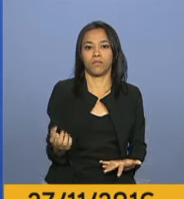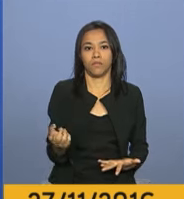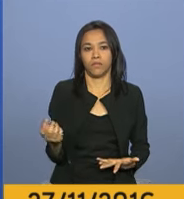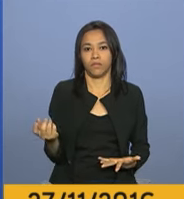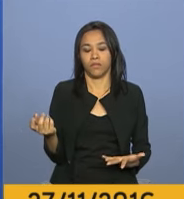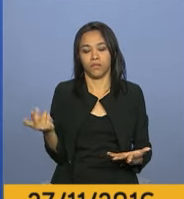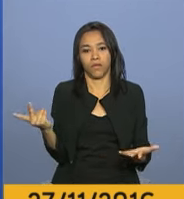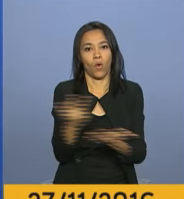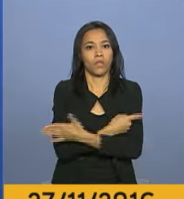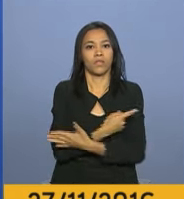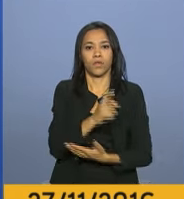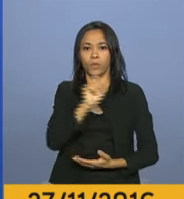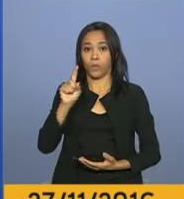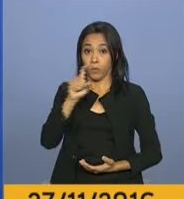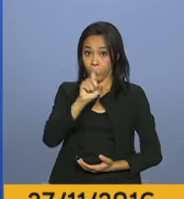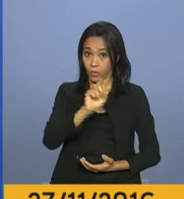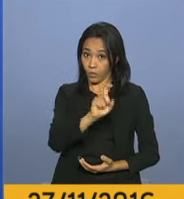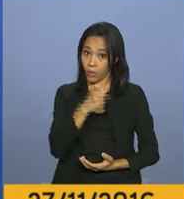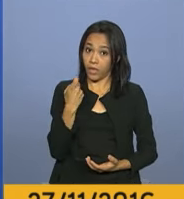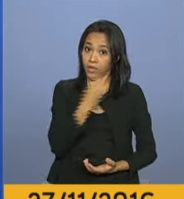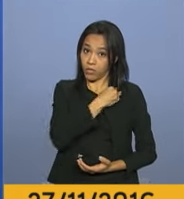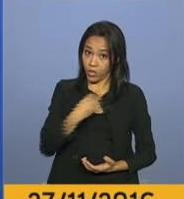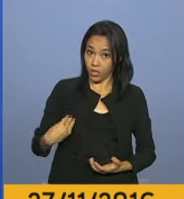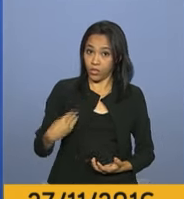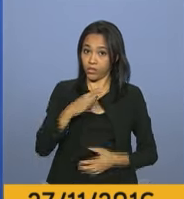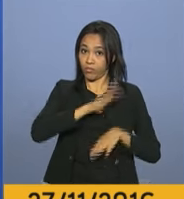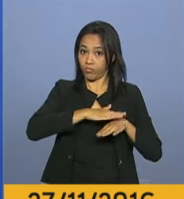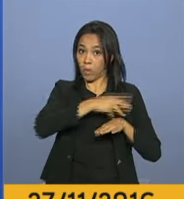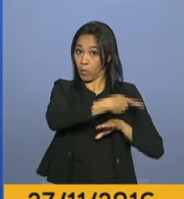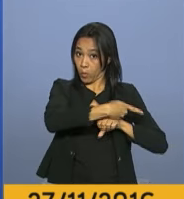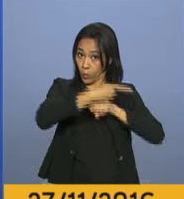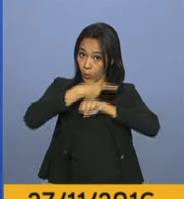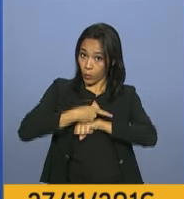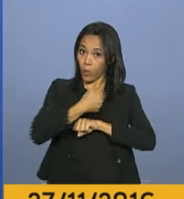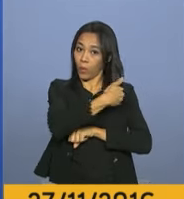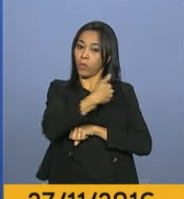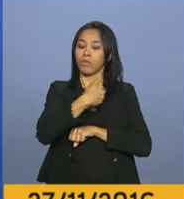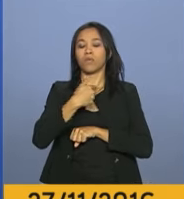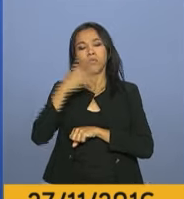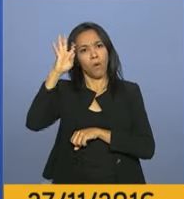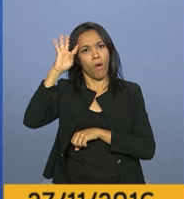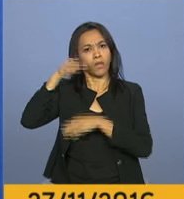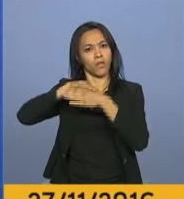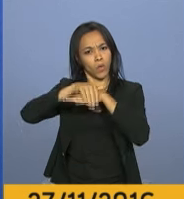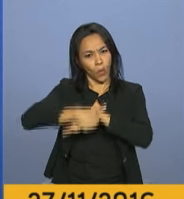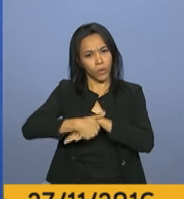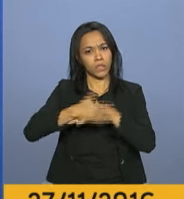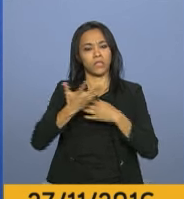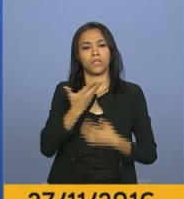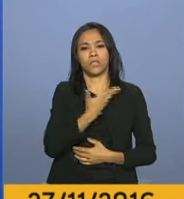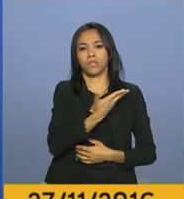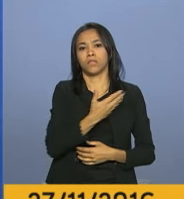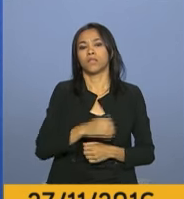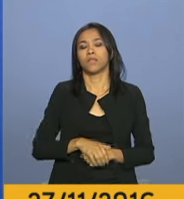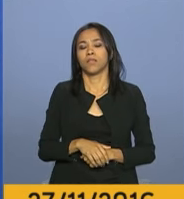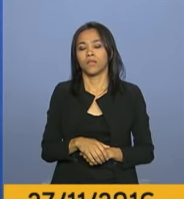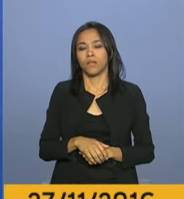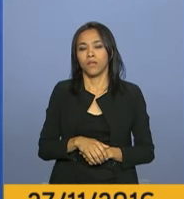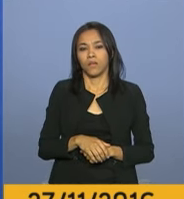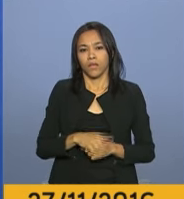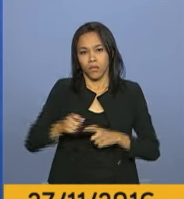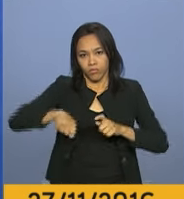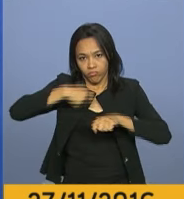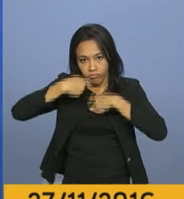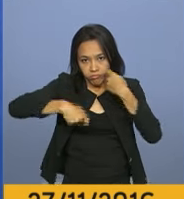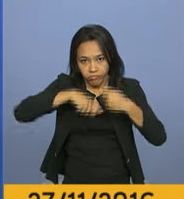O ex-ministro me procurou numa quarta-feira à noite, lá no jantar